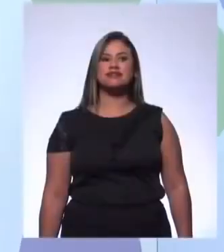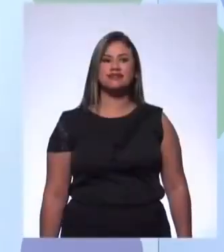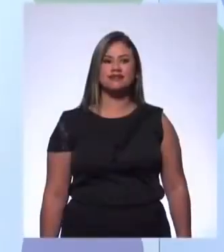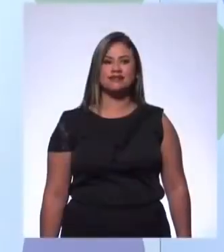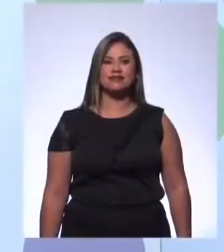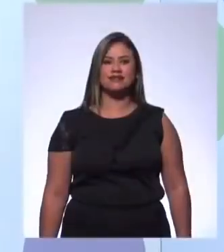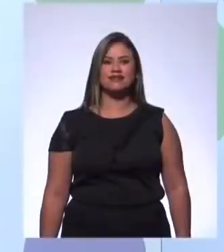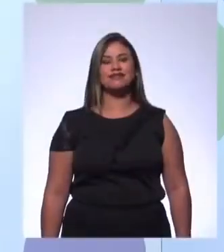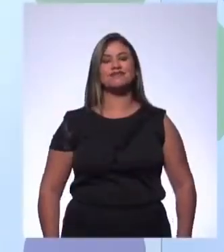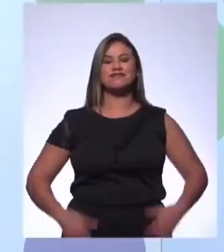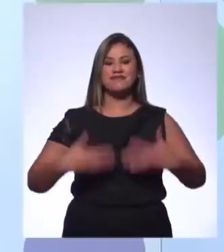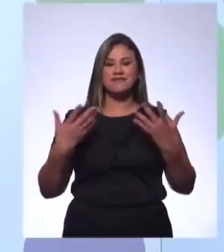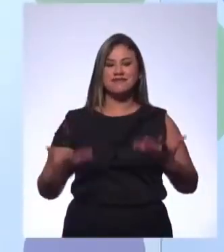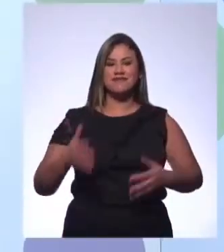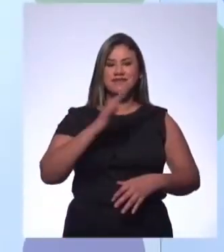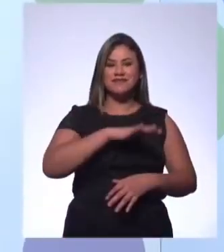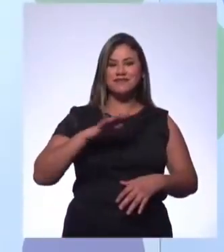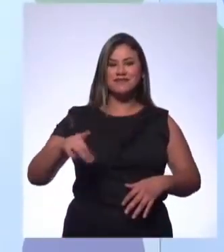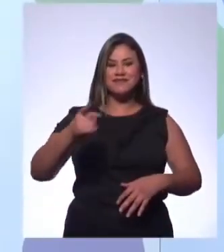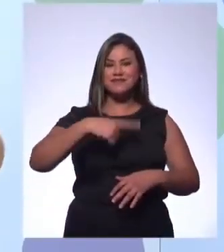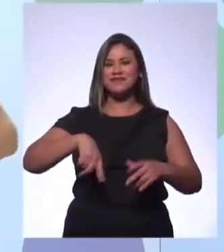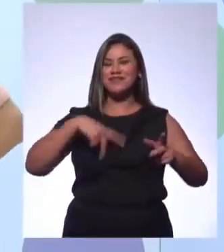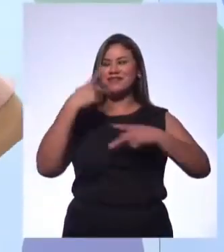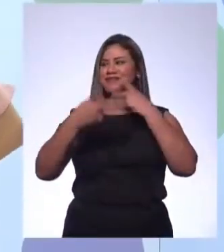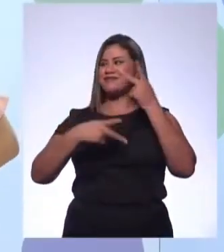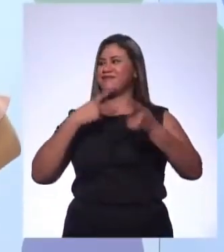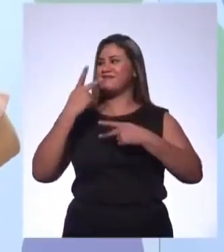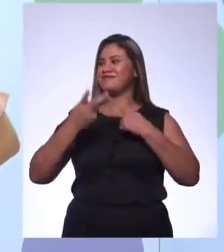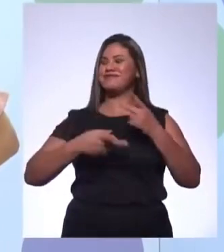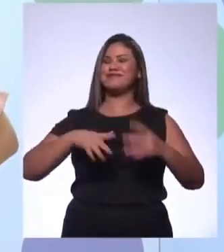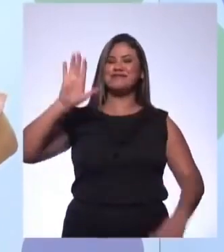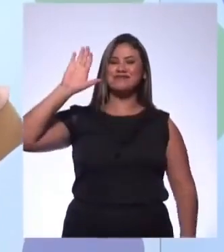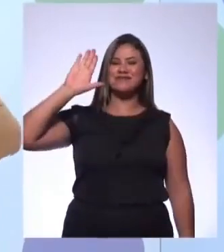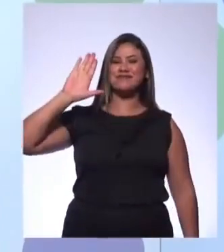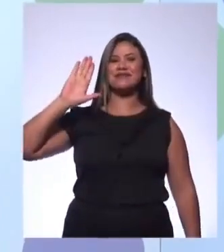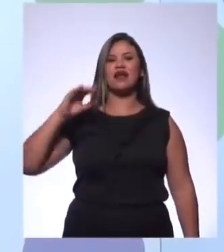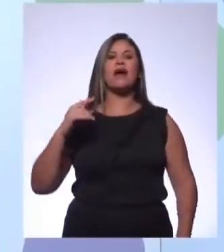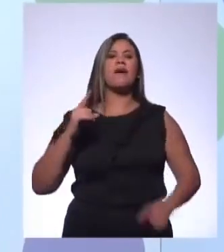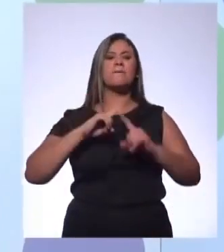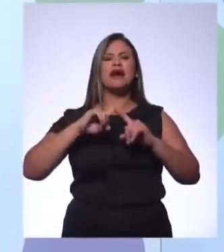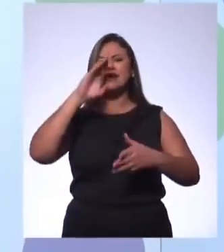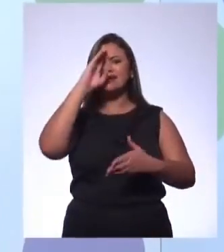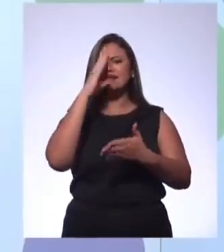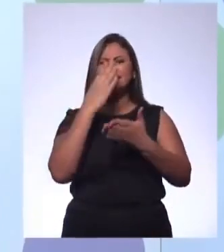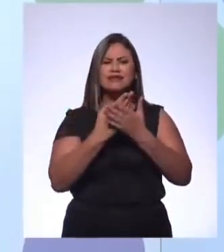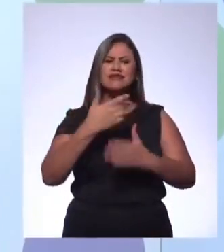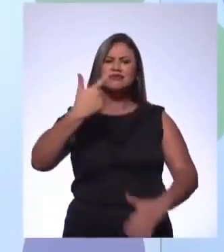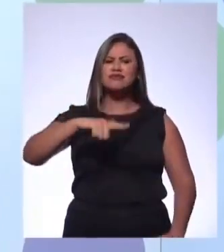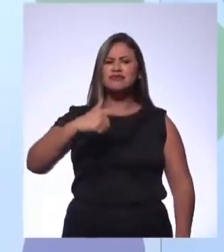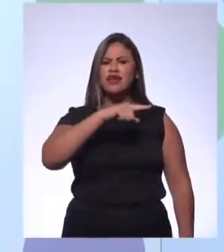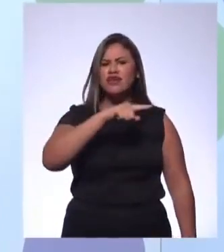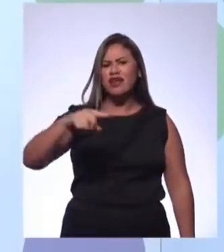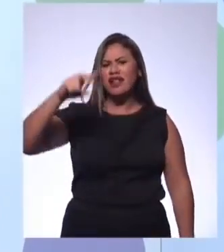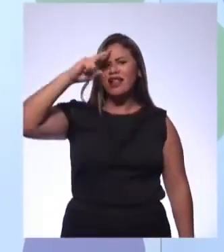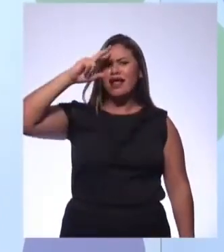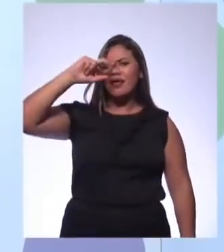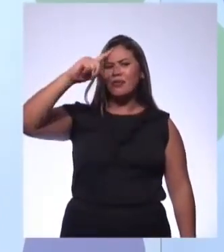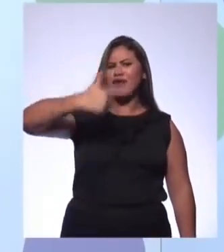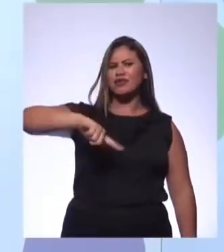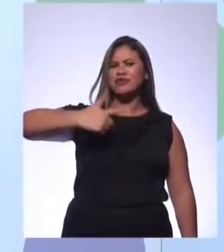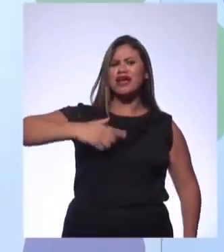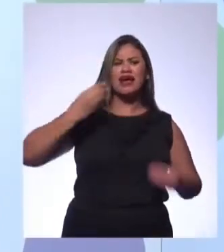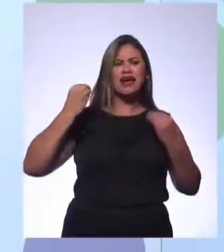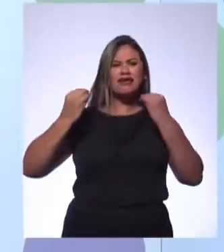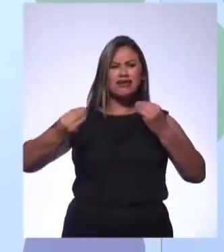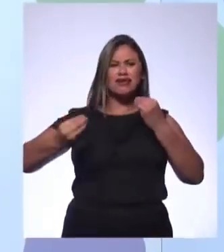E aí, alunos, pessoal falando presente, chegando, mas eu não acredito que você não se lembra da primeira história que você ouviu. Tem aluno falando que não lembra,